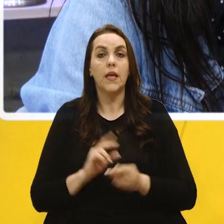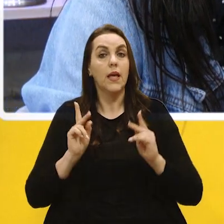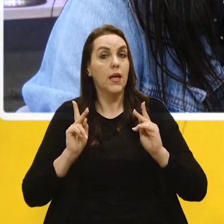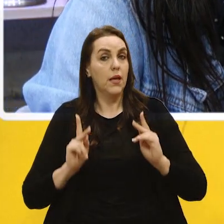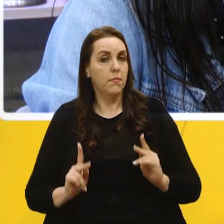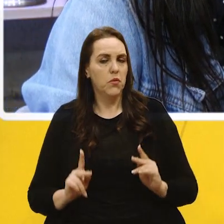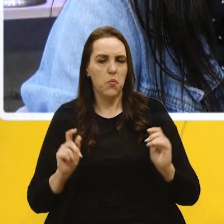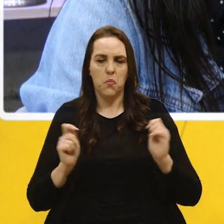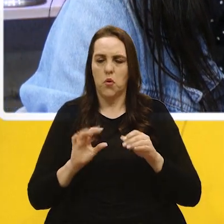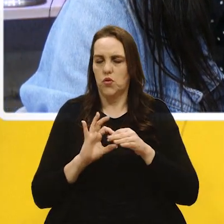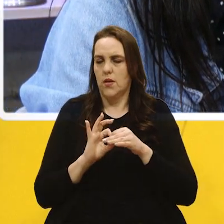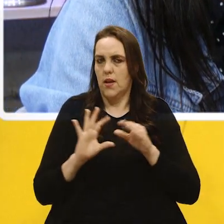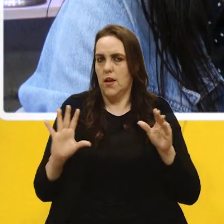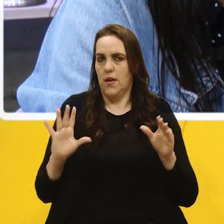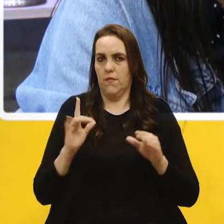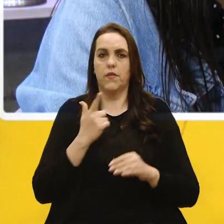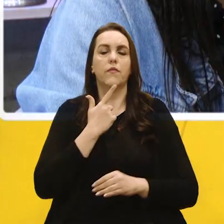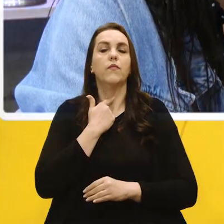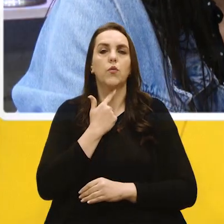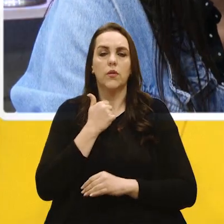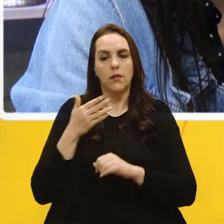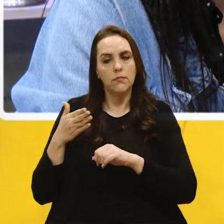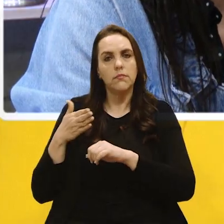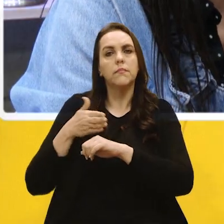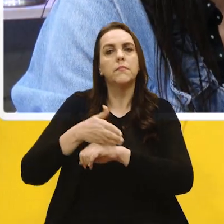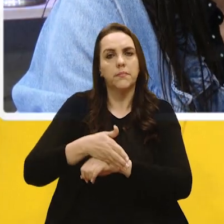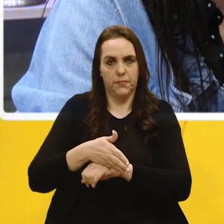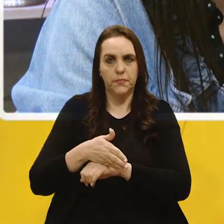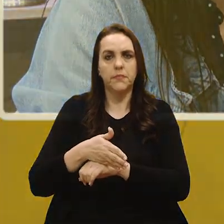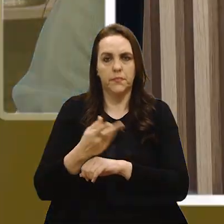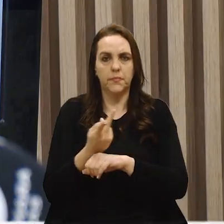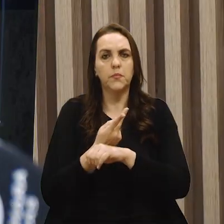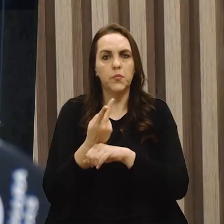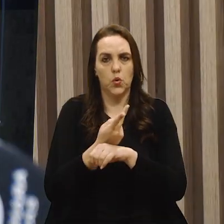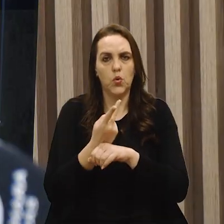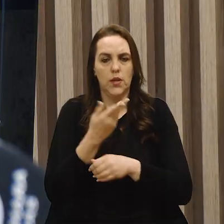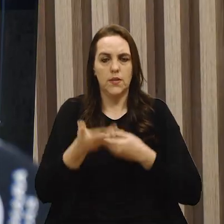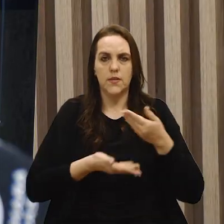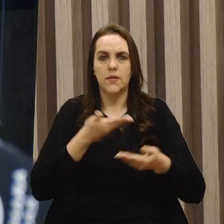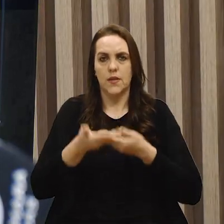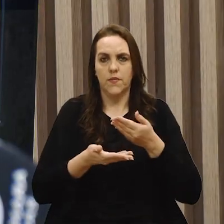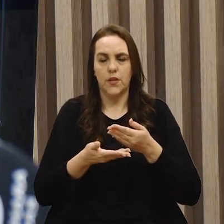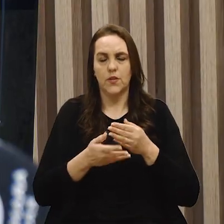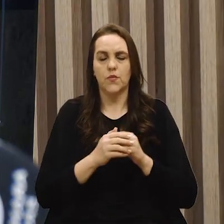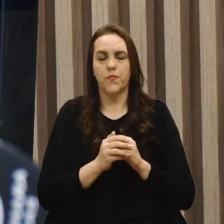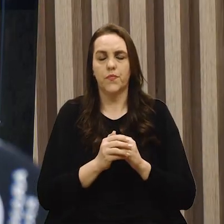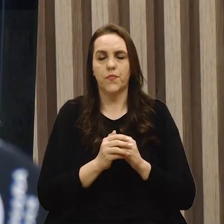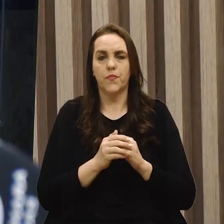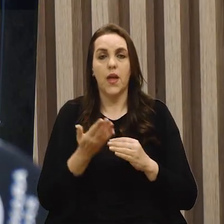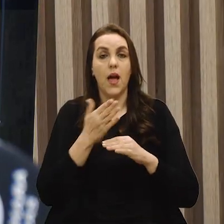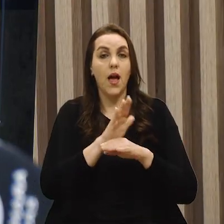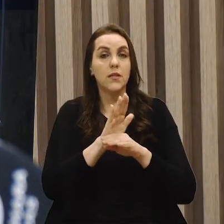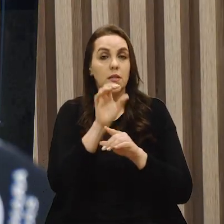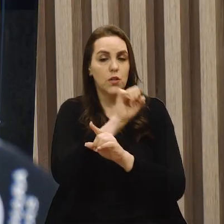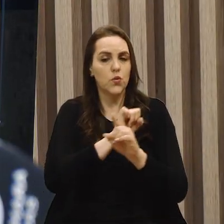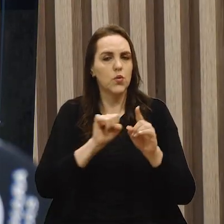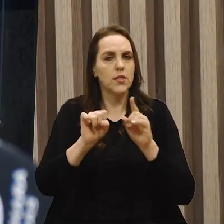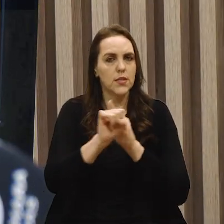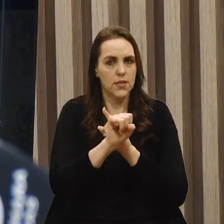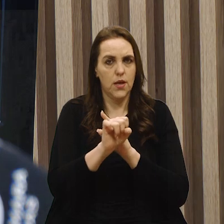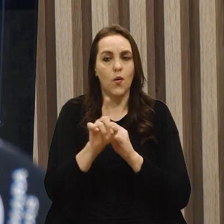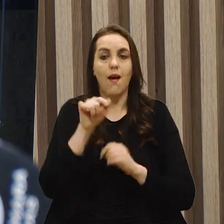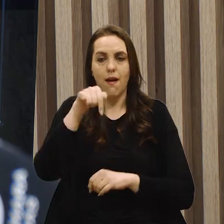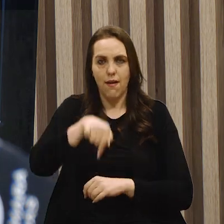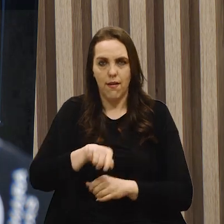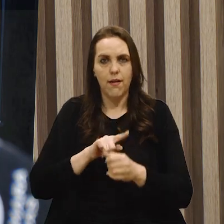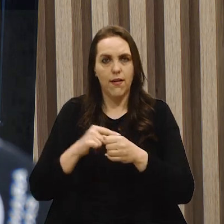pode acessar por livre e espontânea vontade, né? Ela vai procurar os serviços da assistência social. Hoje, a gente só faz, dentro